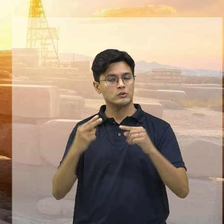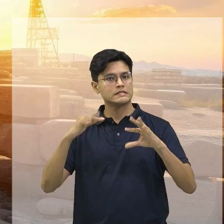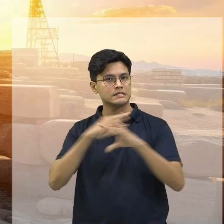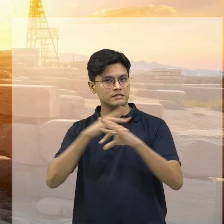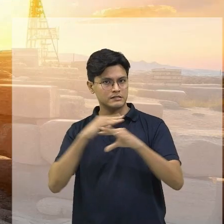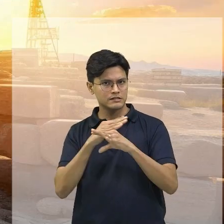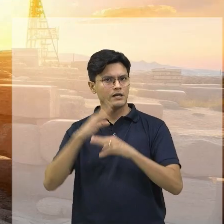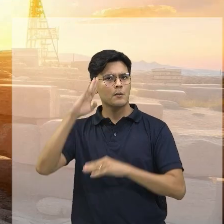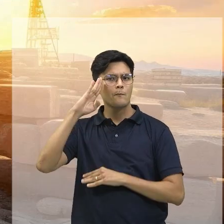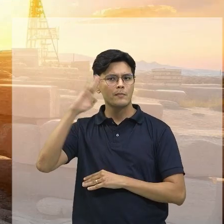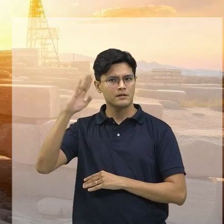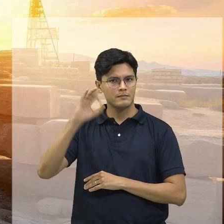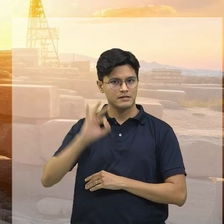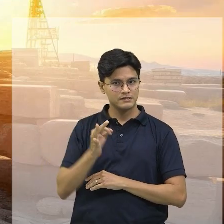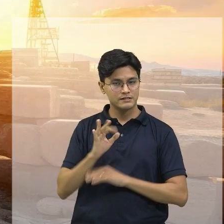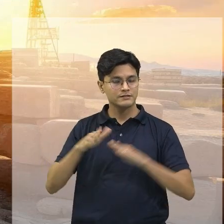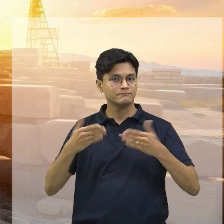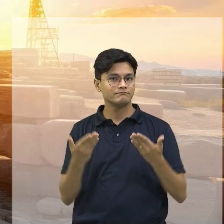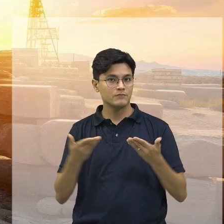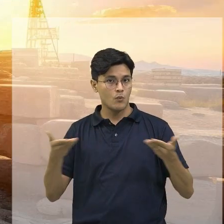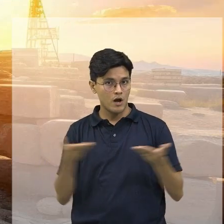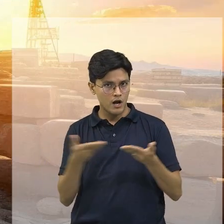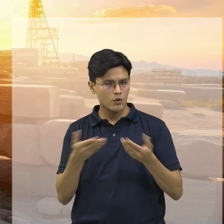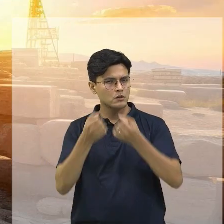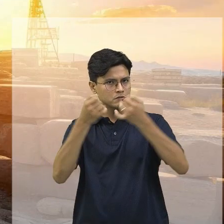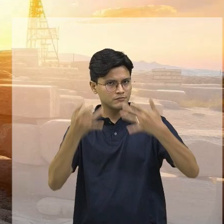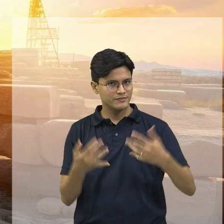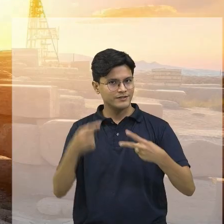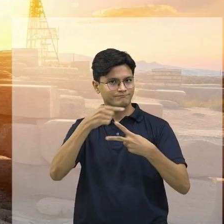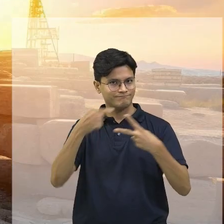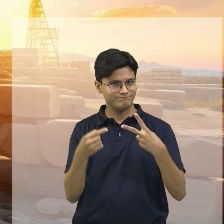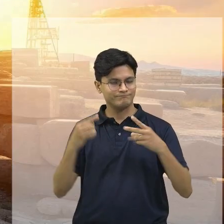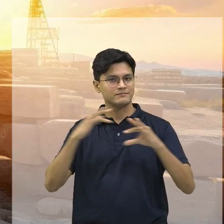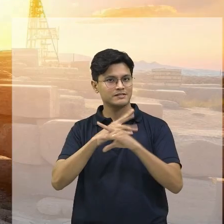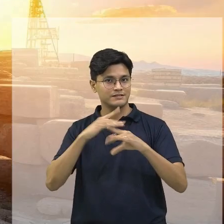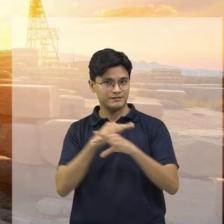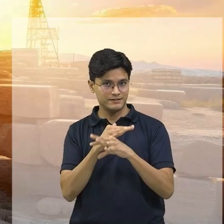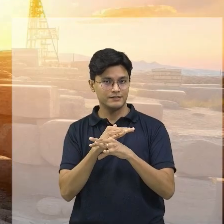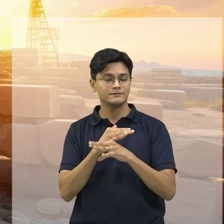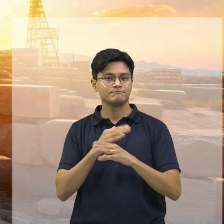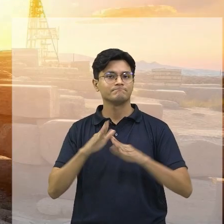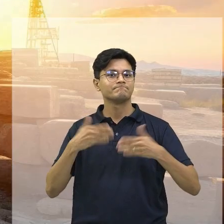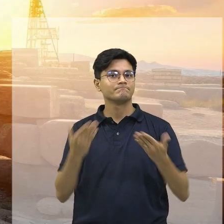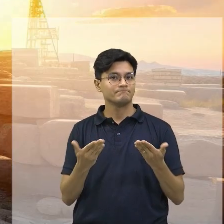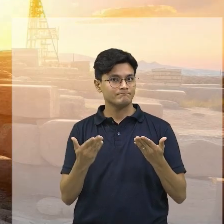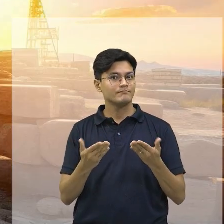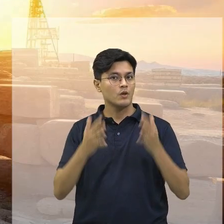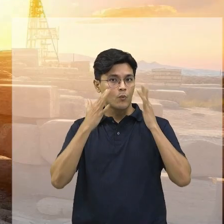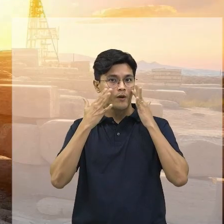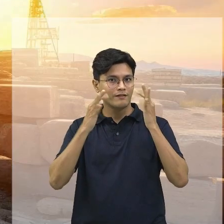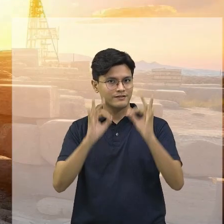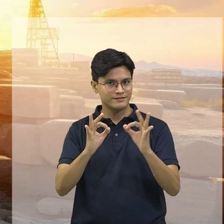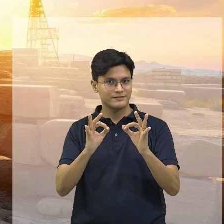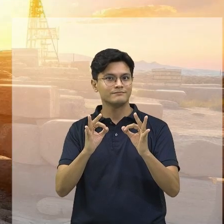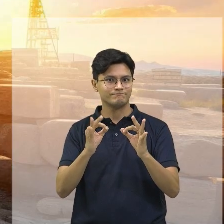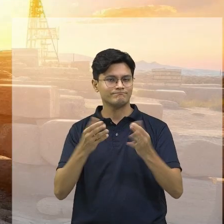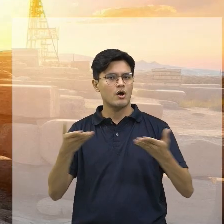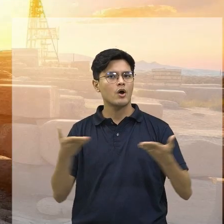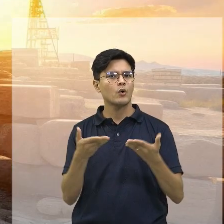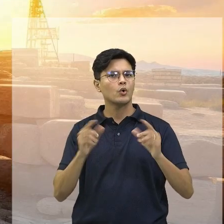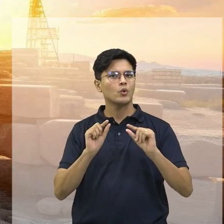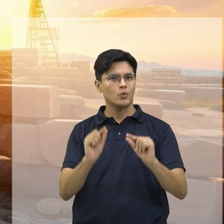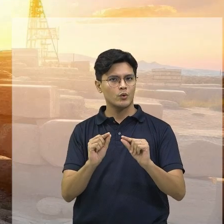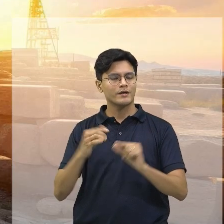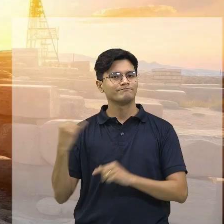é a respeito dessas duas cidades que nós iremos agora nos debruçarmos. Então, fique atento que esse é um ponto